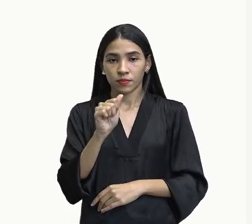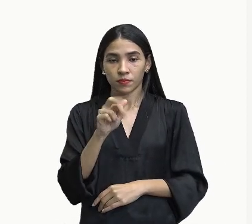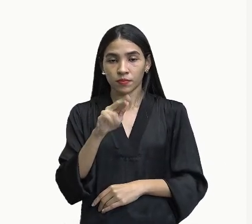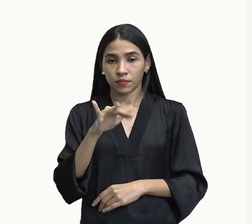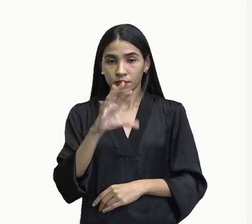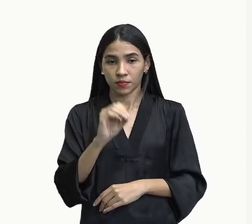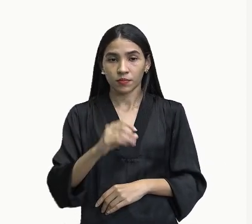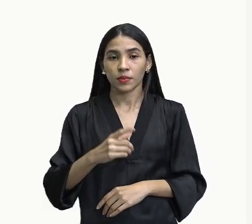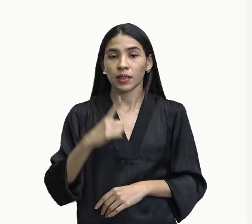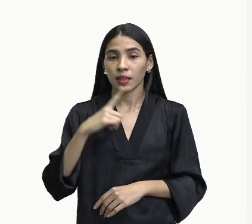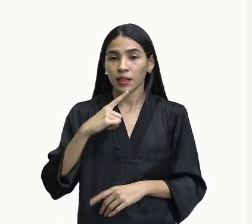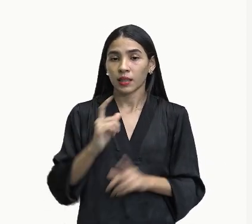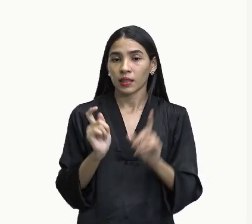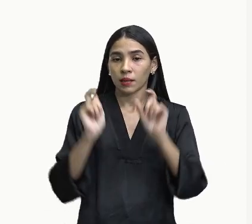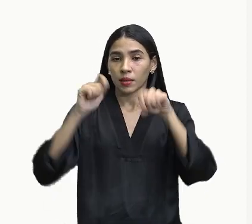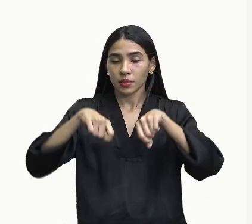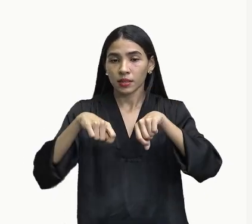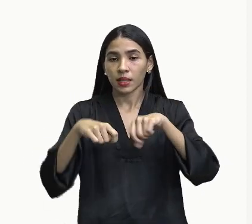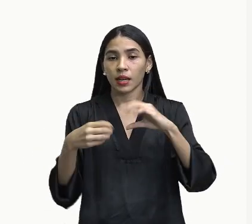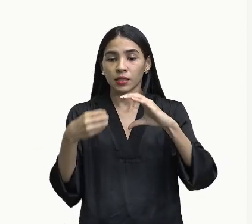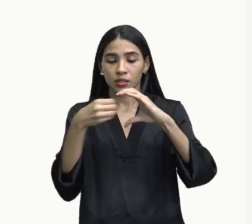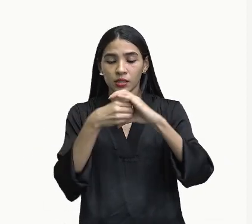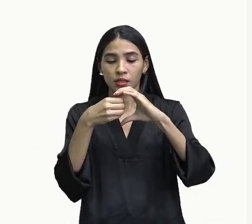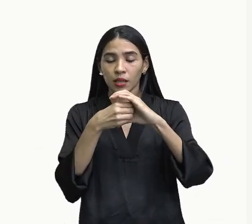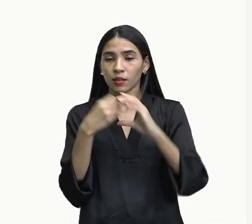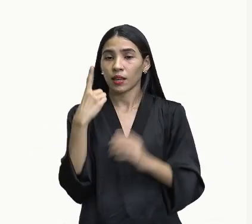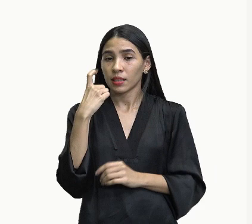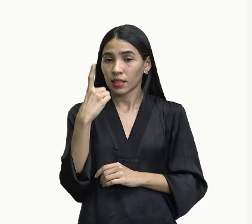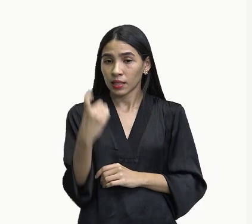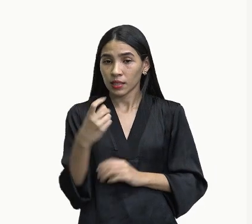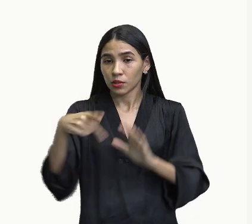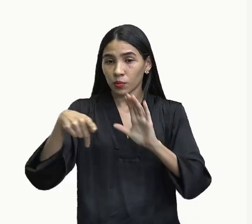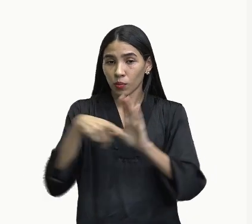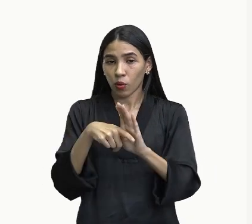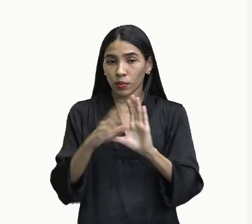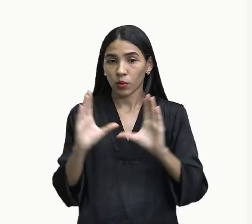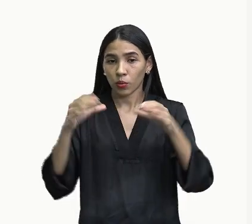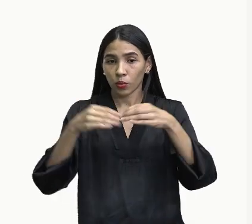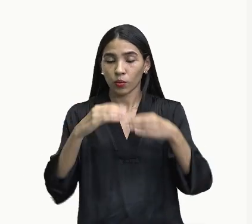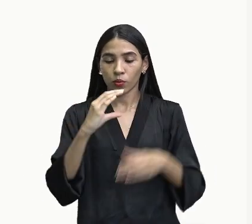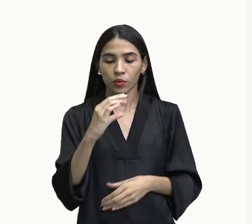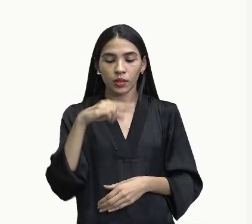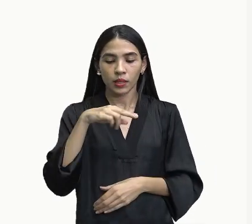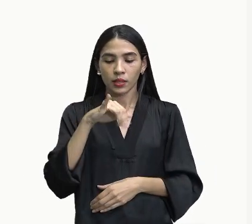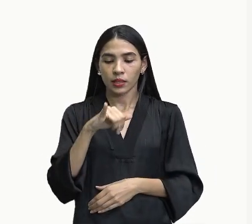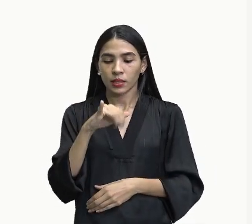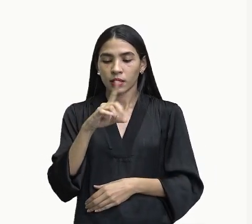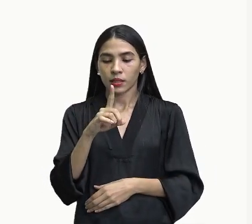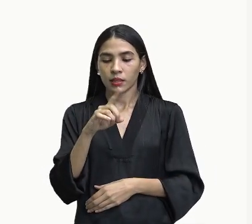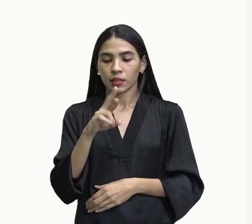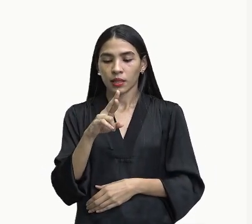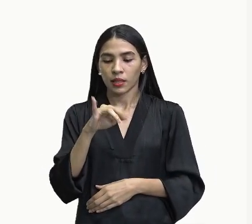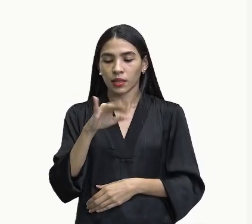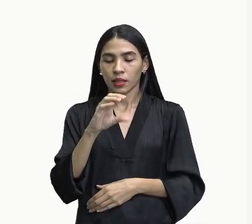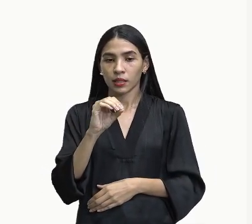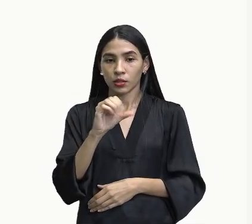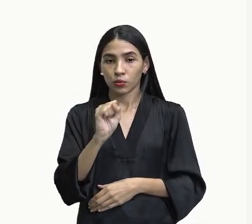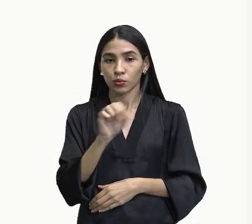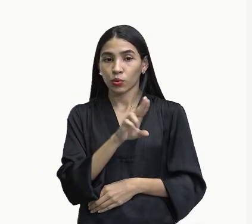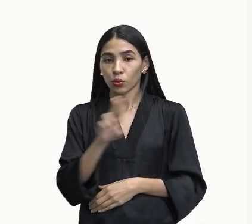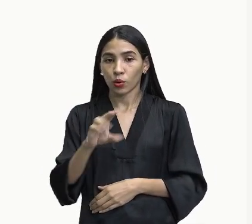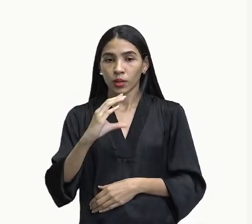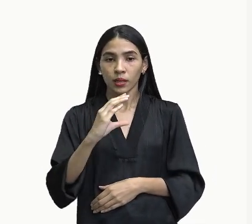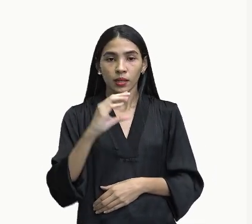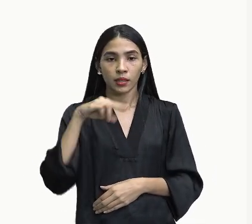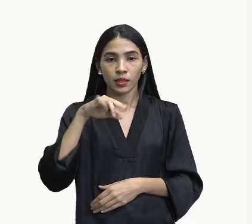Eles possuem uma célula muito interessante, exclusiva desse grupo, que são os quinidócitos. Eles se